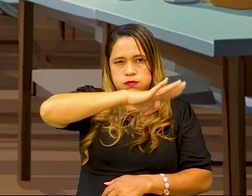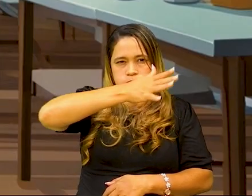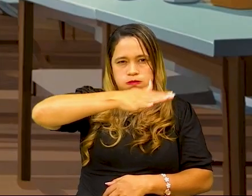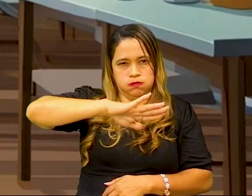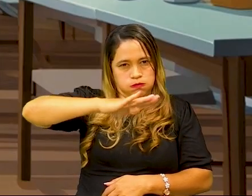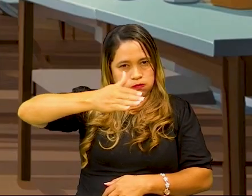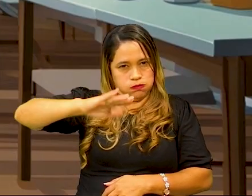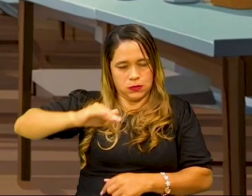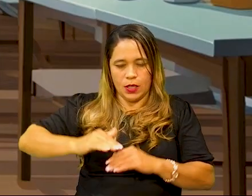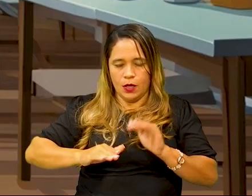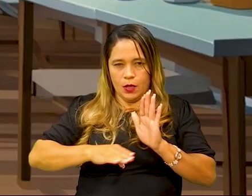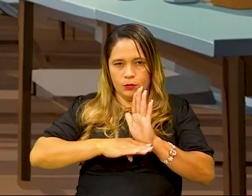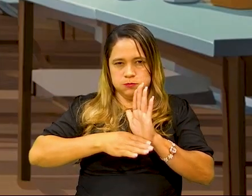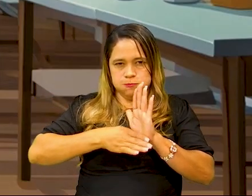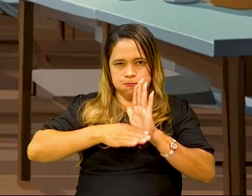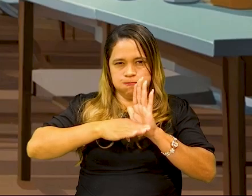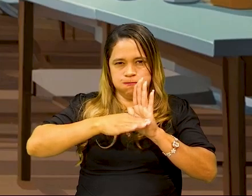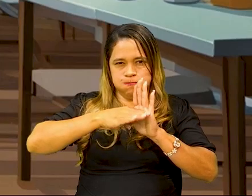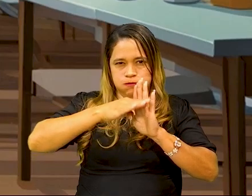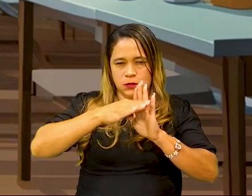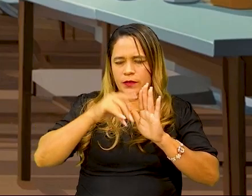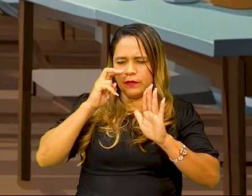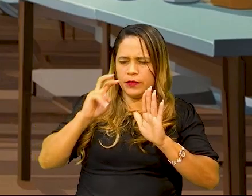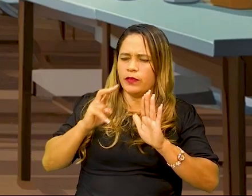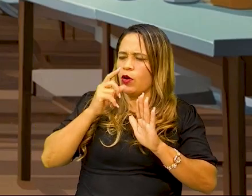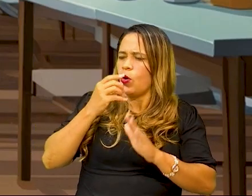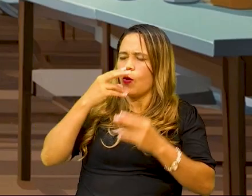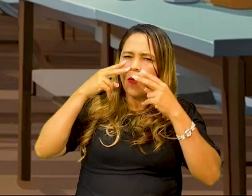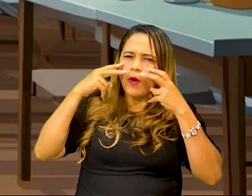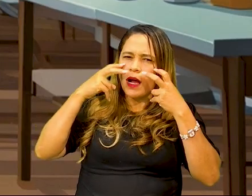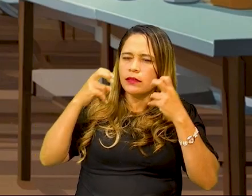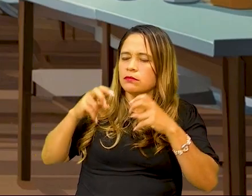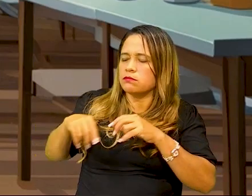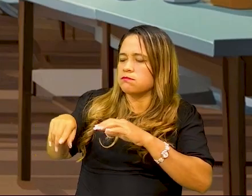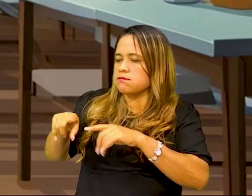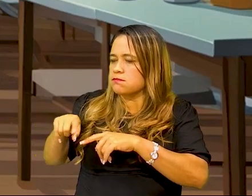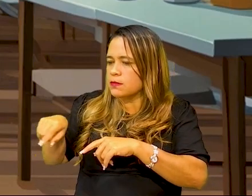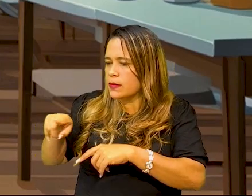de enchente? Pensa aí, o rato vive lá no esgoto, não vive? Na hora que o rato está